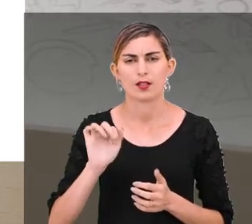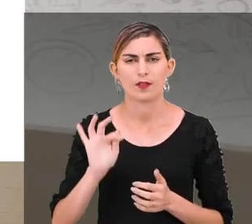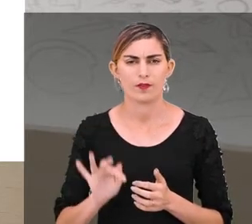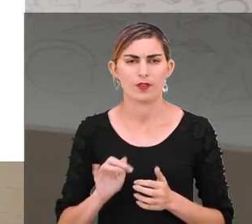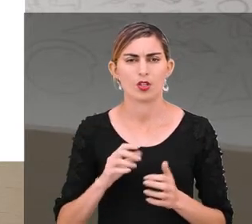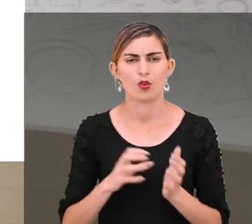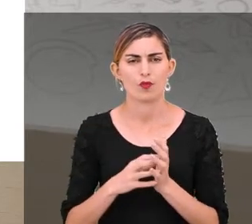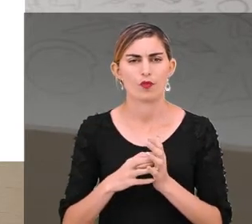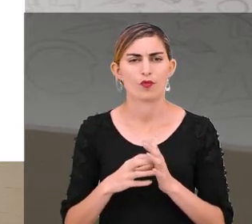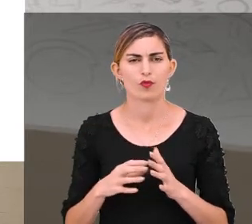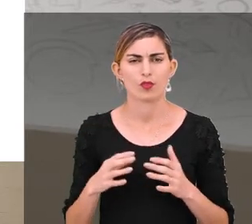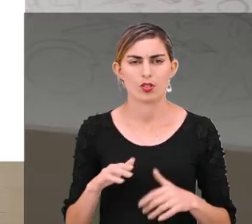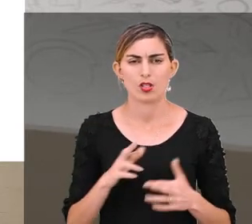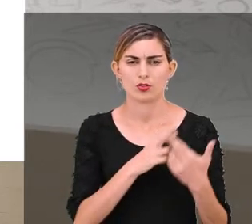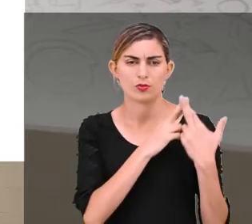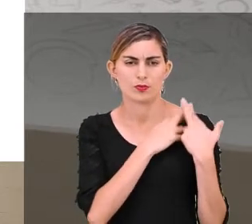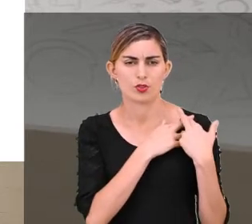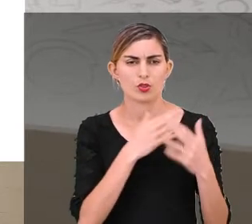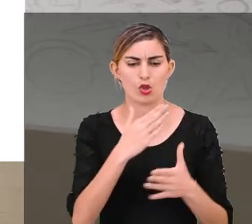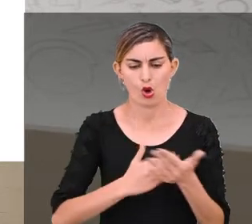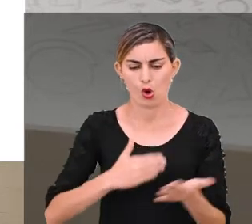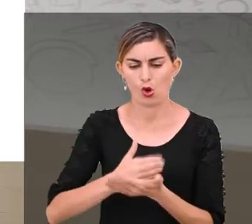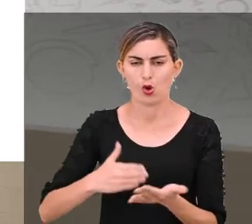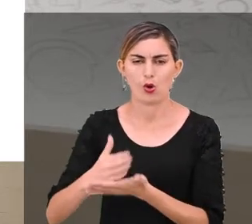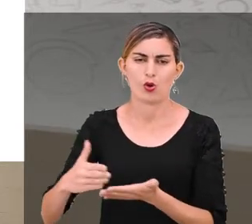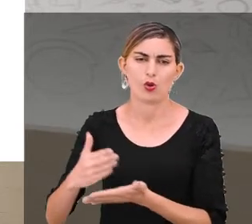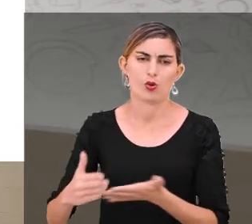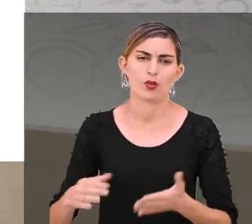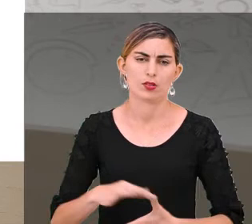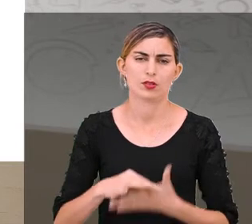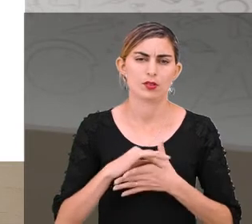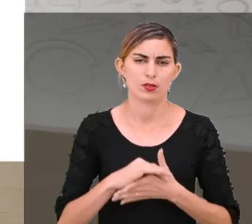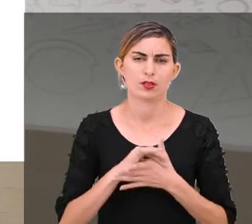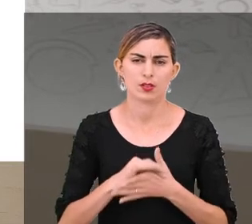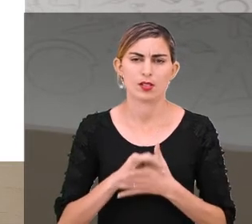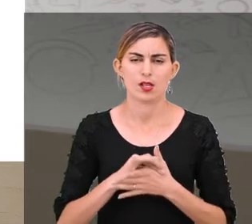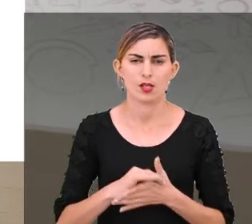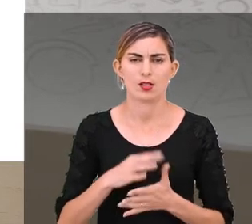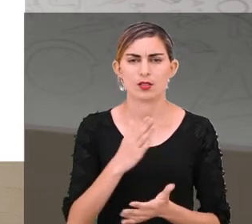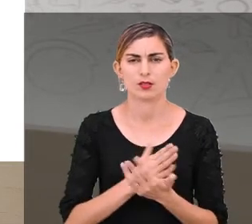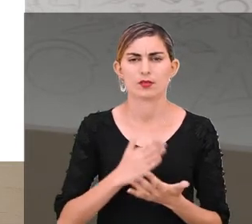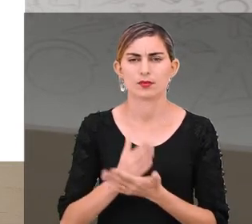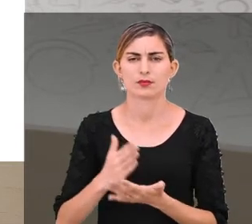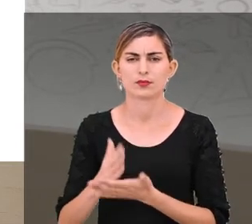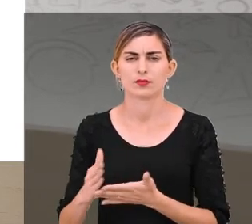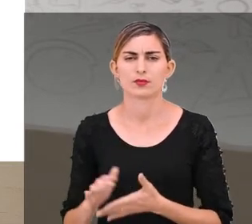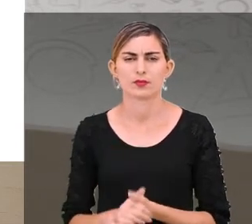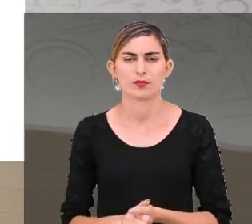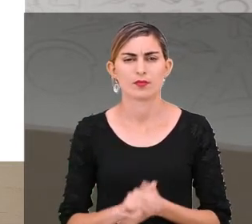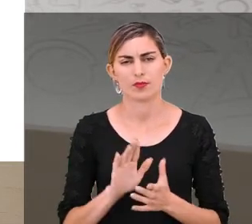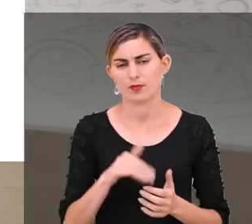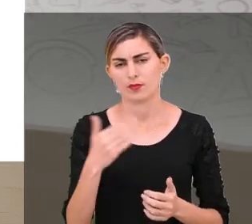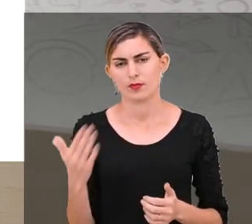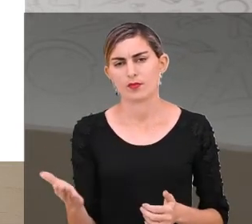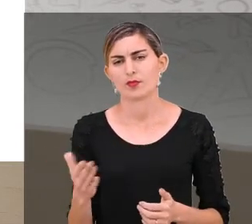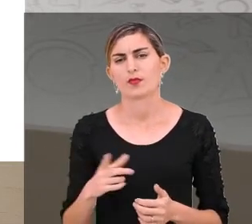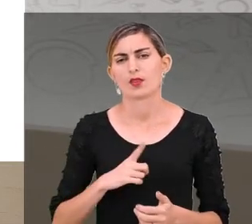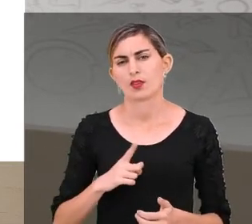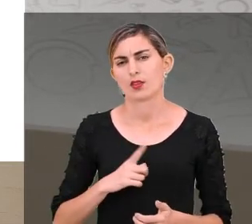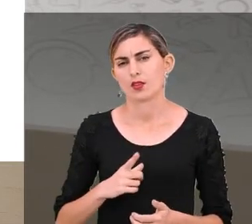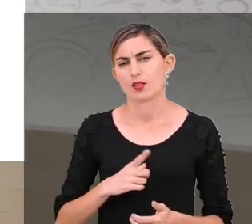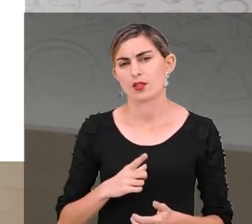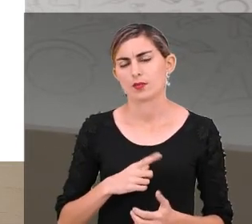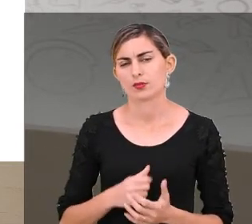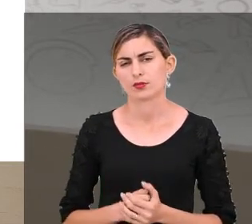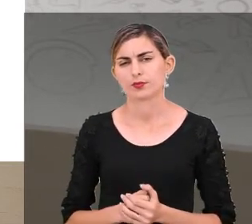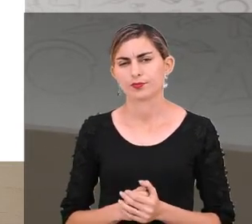é aquele funcionário responsável pelo corte das carnes em um frigorífico. Aqui do lado esquerdo